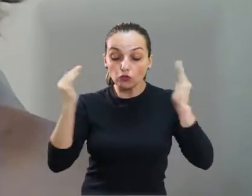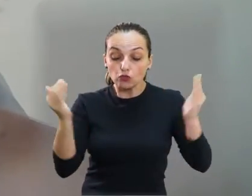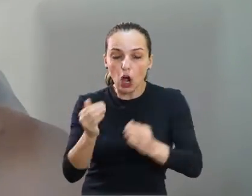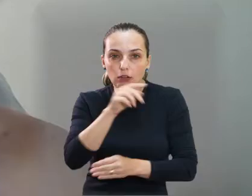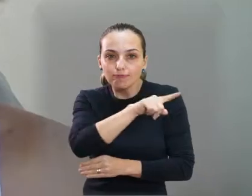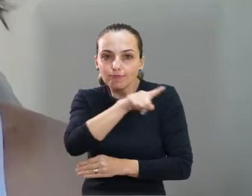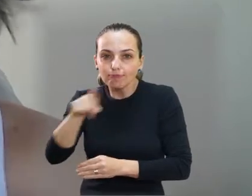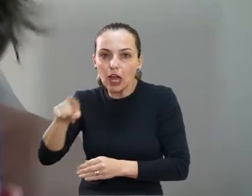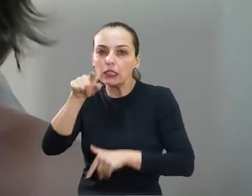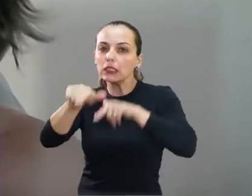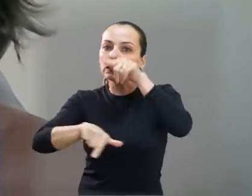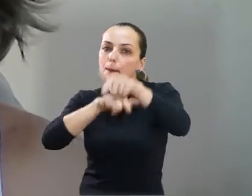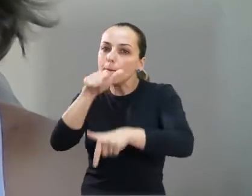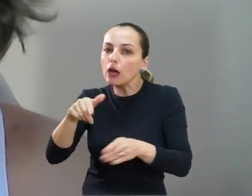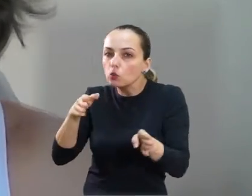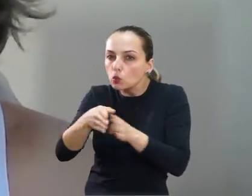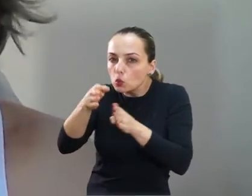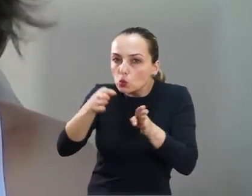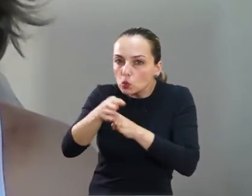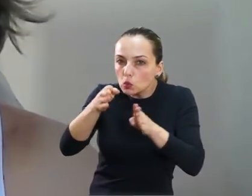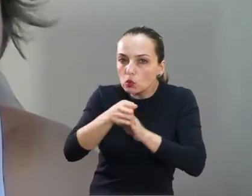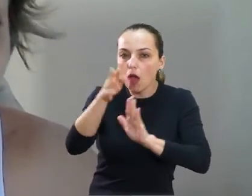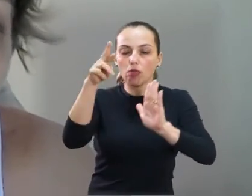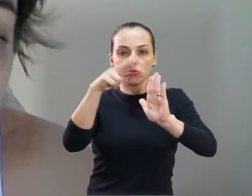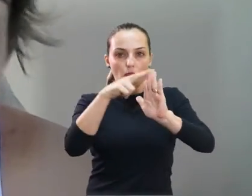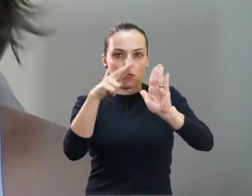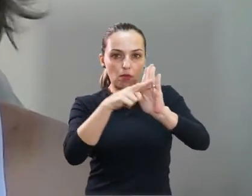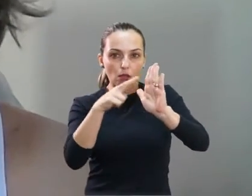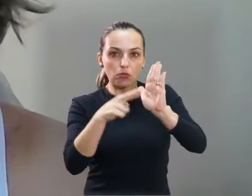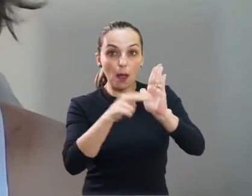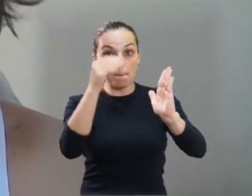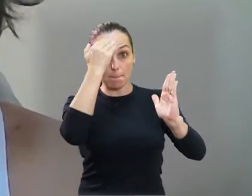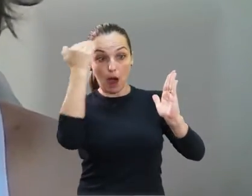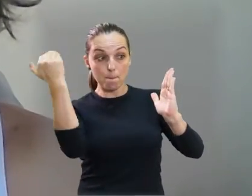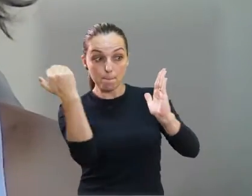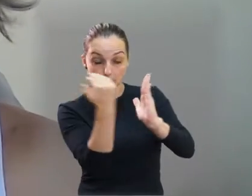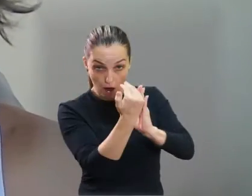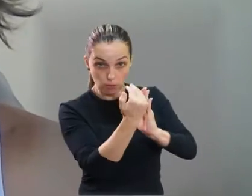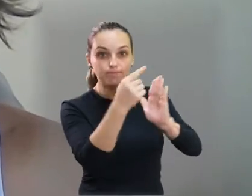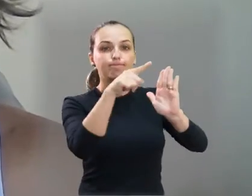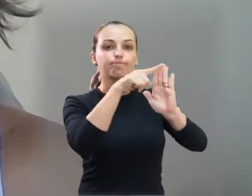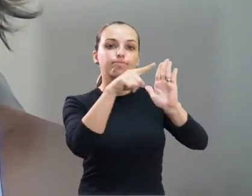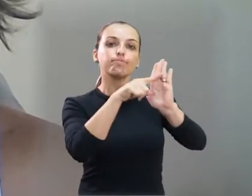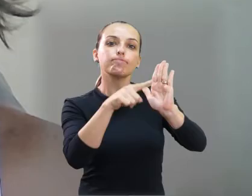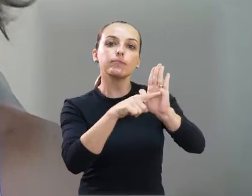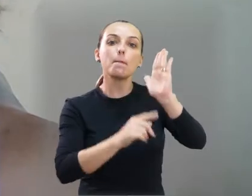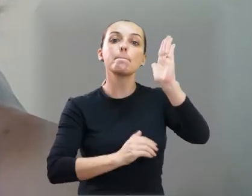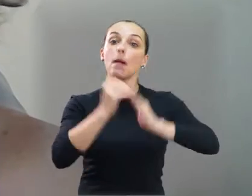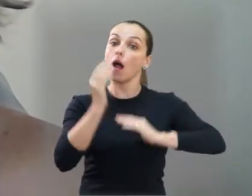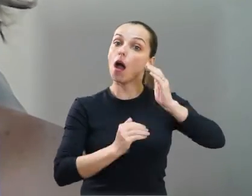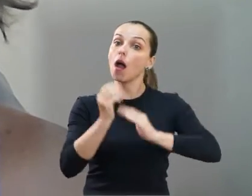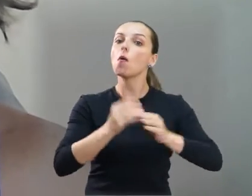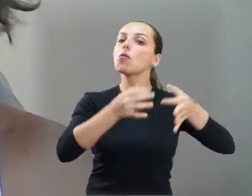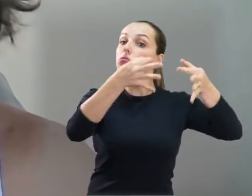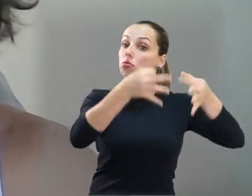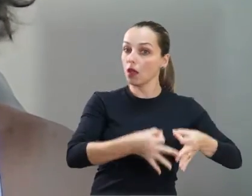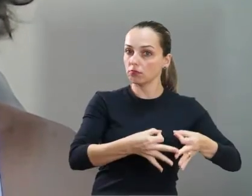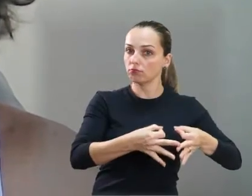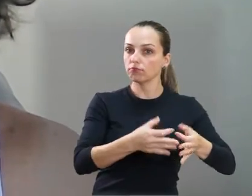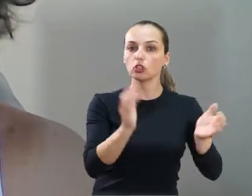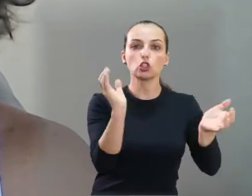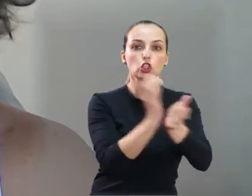instrumentalizar profissionais de saúde, primeiro, de instituir um protocolo, né, em que todos pudessem se embasar